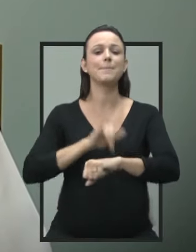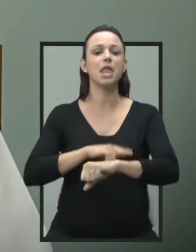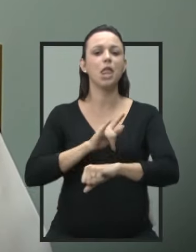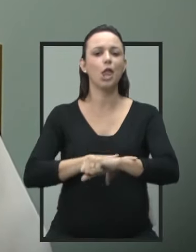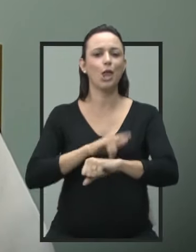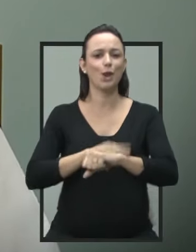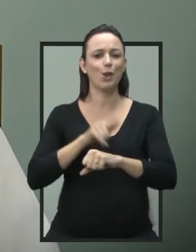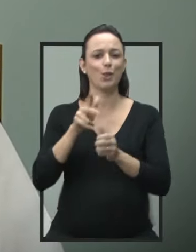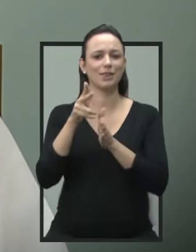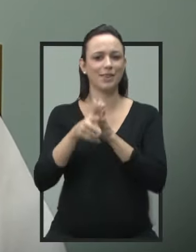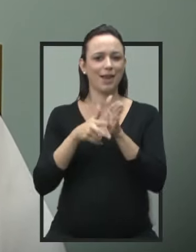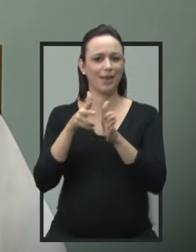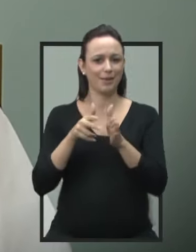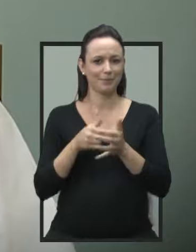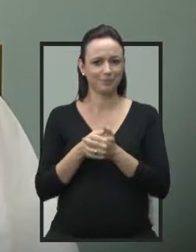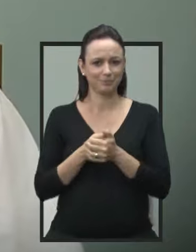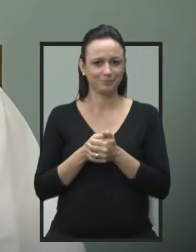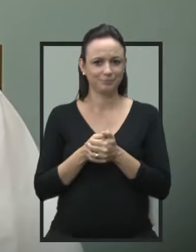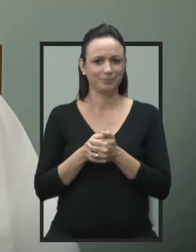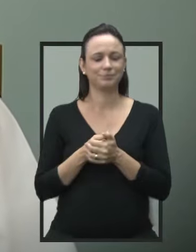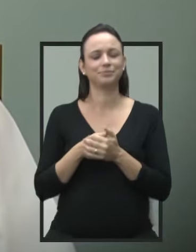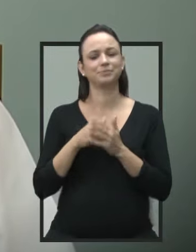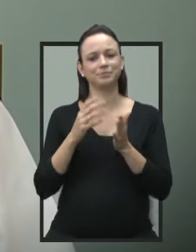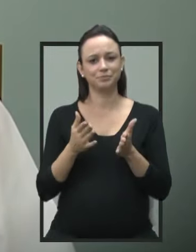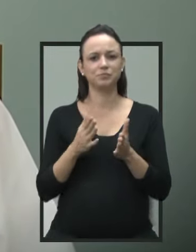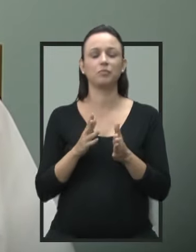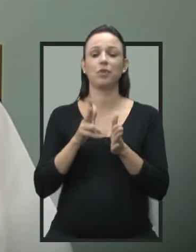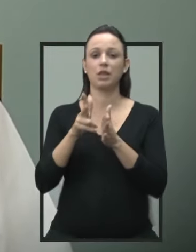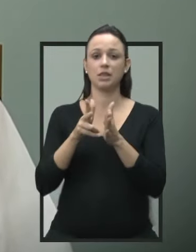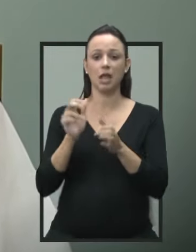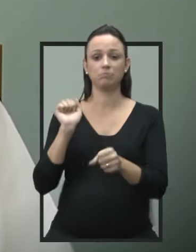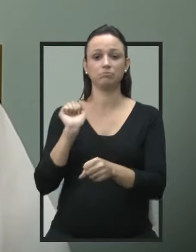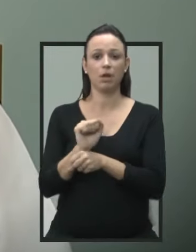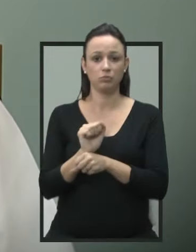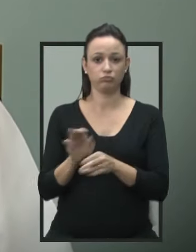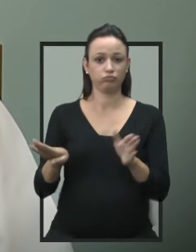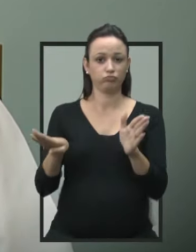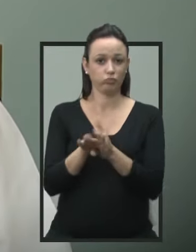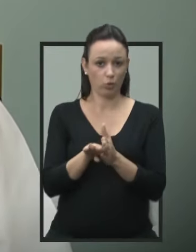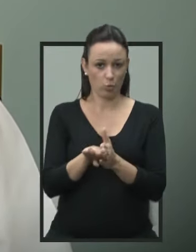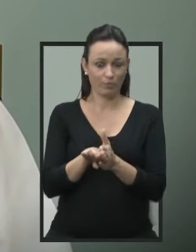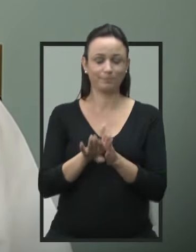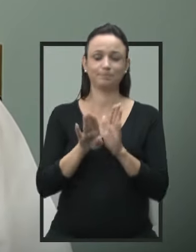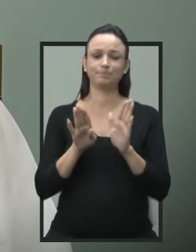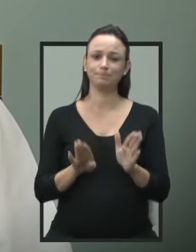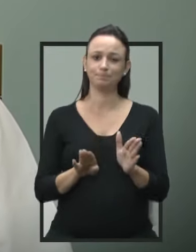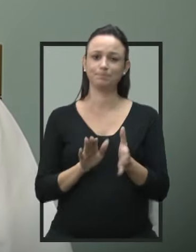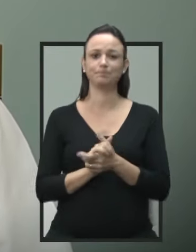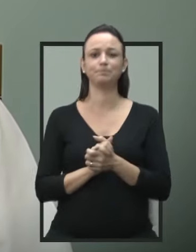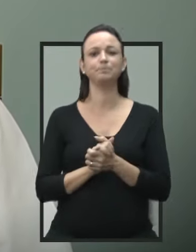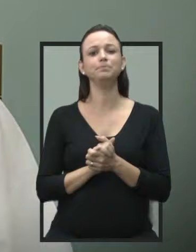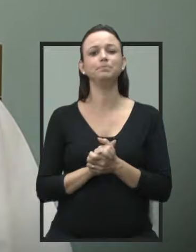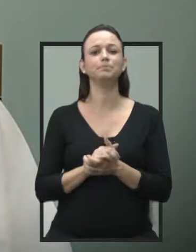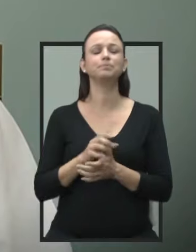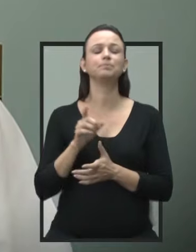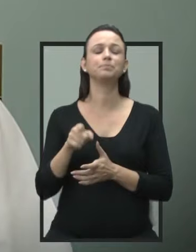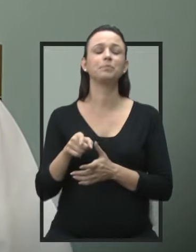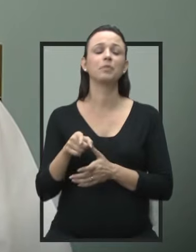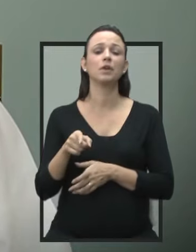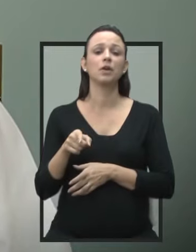num banheiro de trem. E assim que o trem parou no lugar para o qual